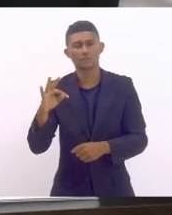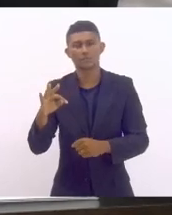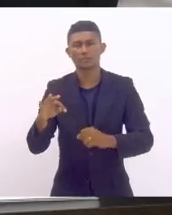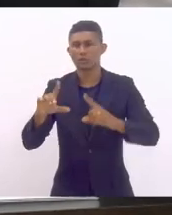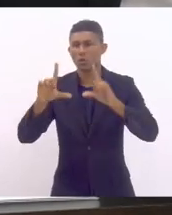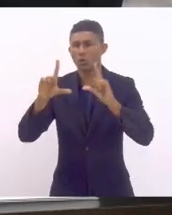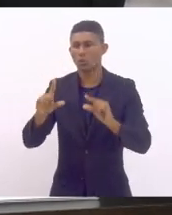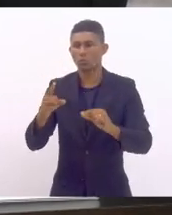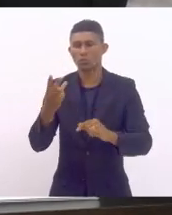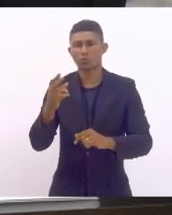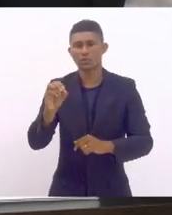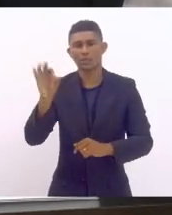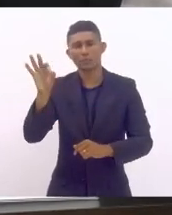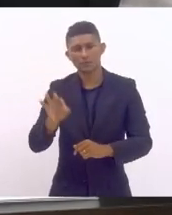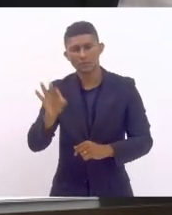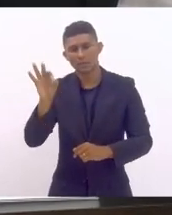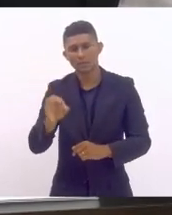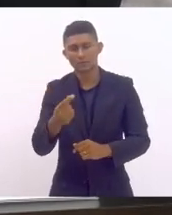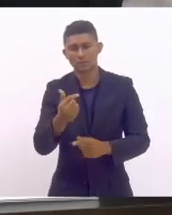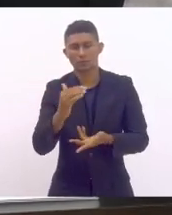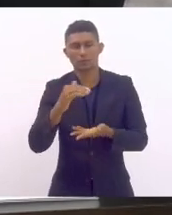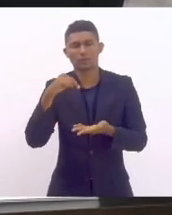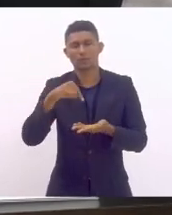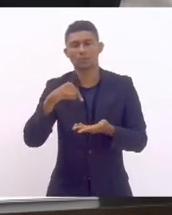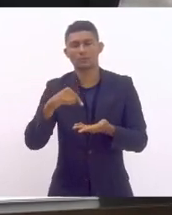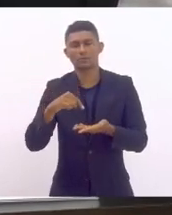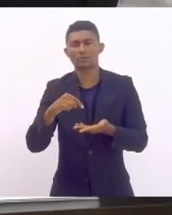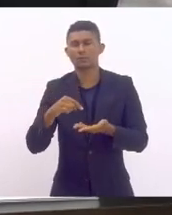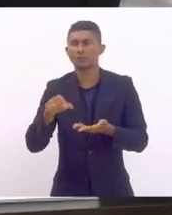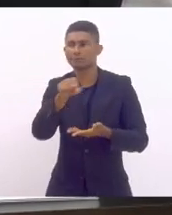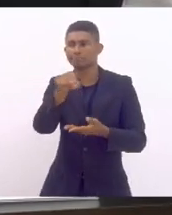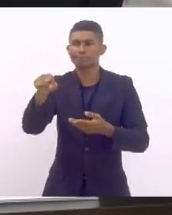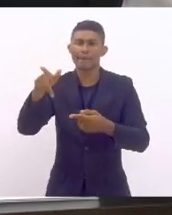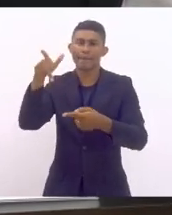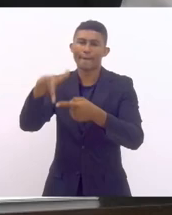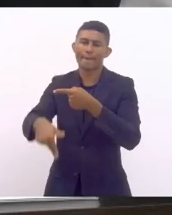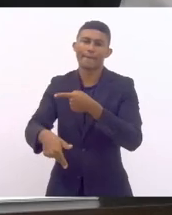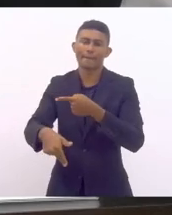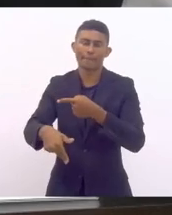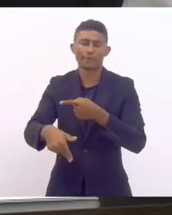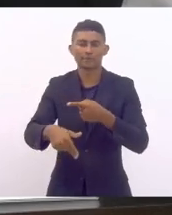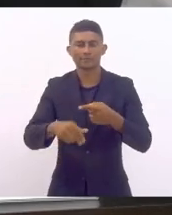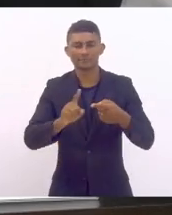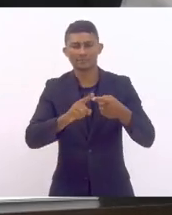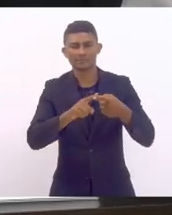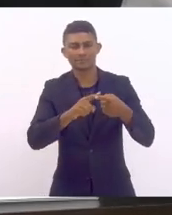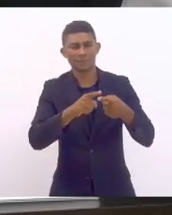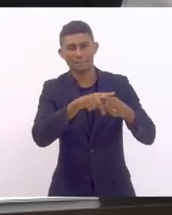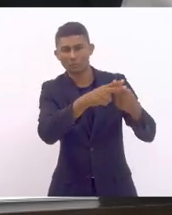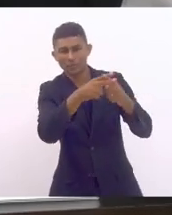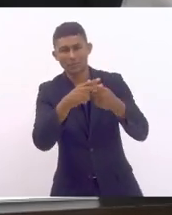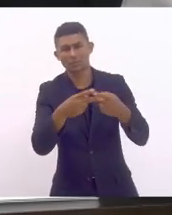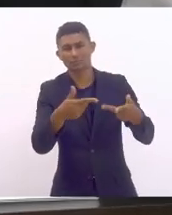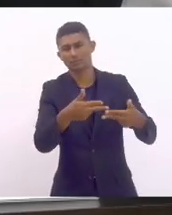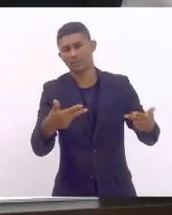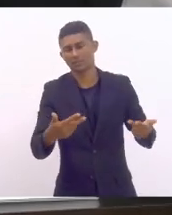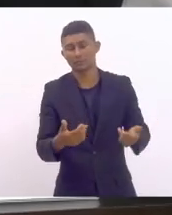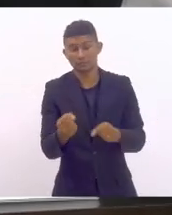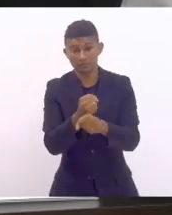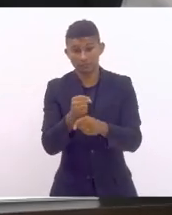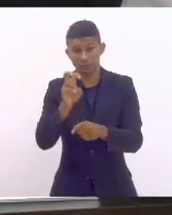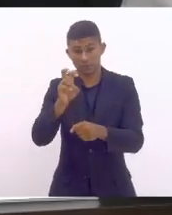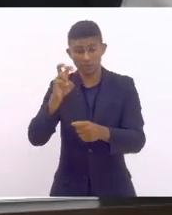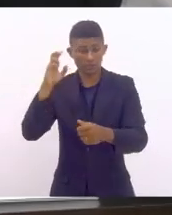trinta por cento um terço do orçamento foi cortado na sua manutenção ao longo dos cinco anos